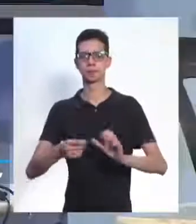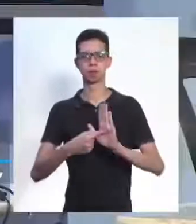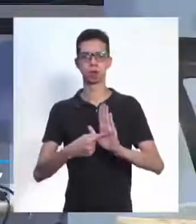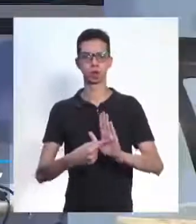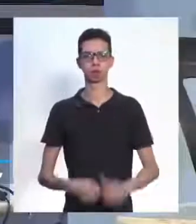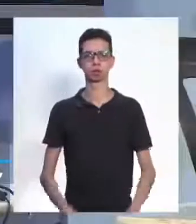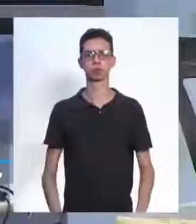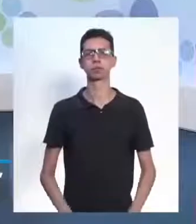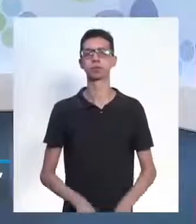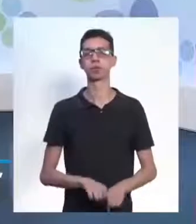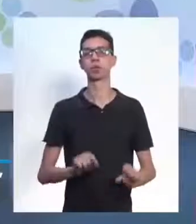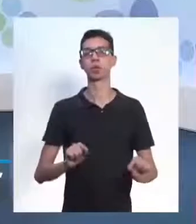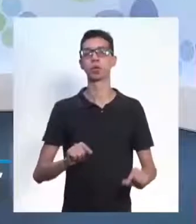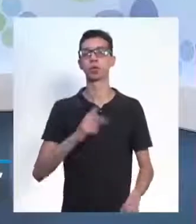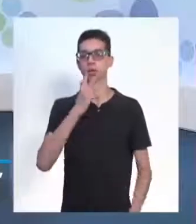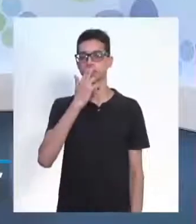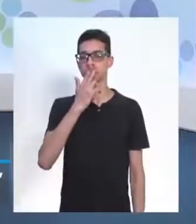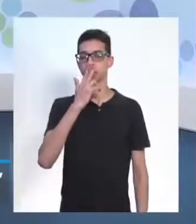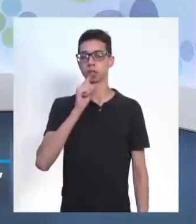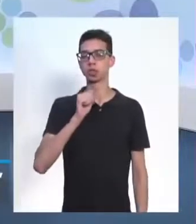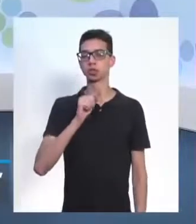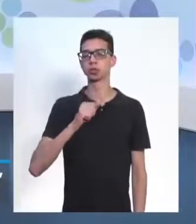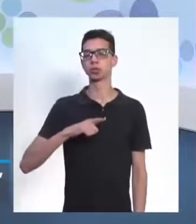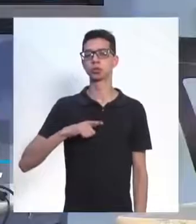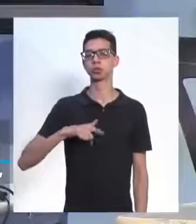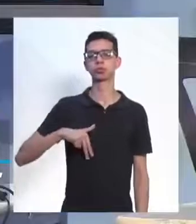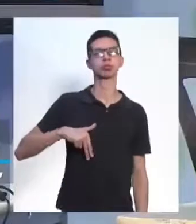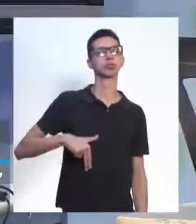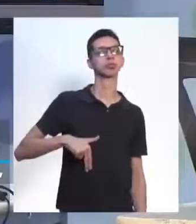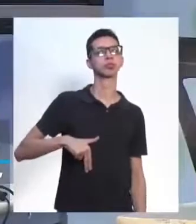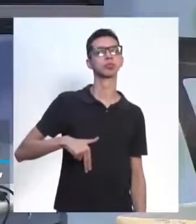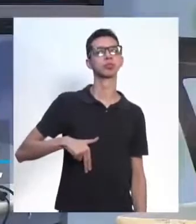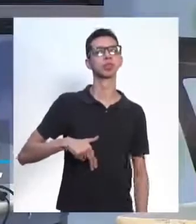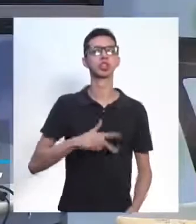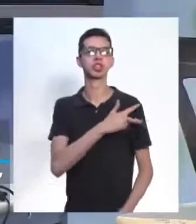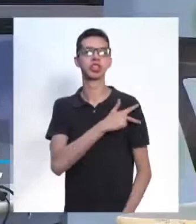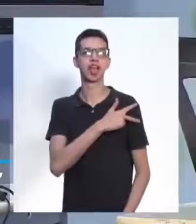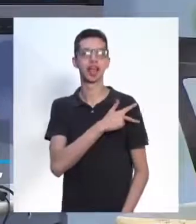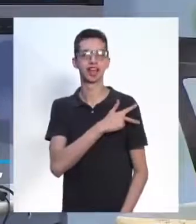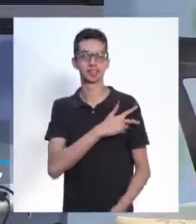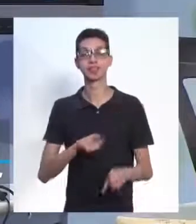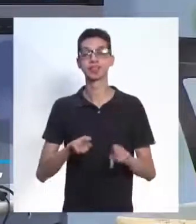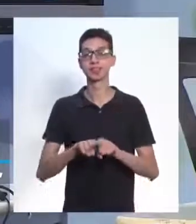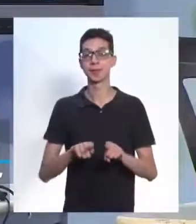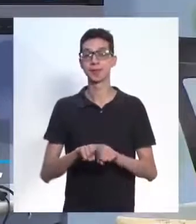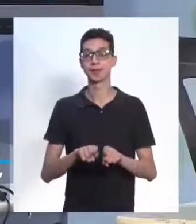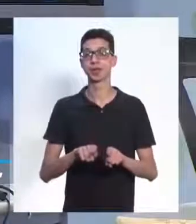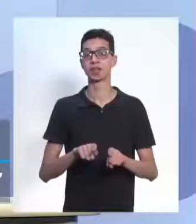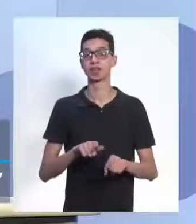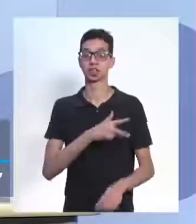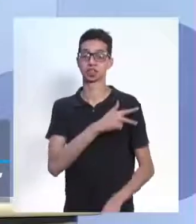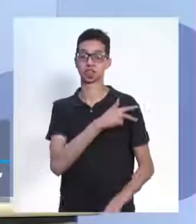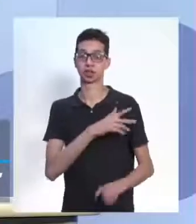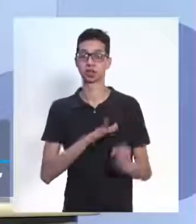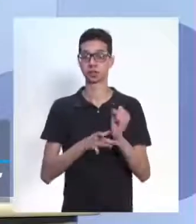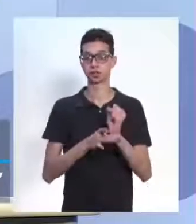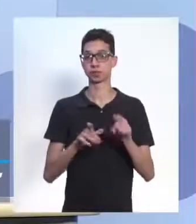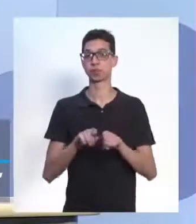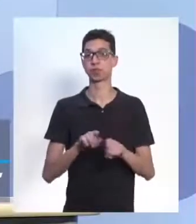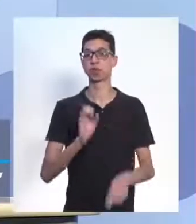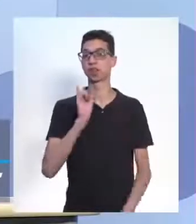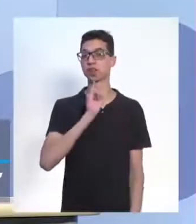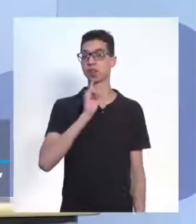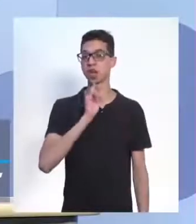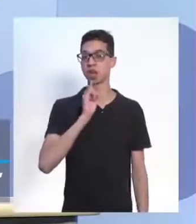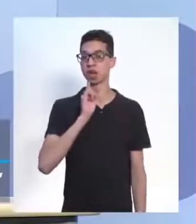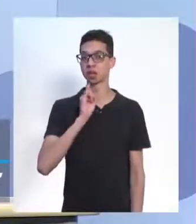da máfia. O chefe e os funcionários. Olha, chefe e segurança. Máfia